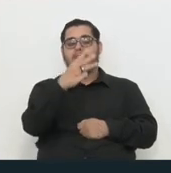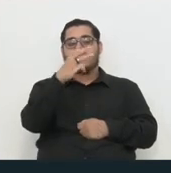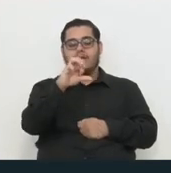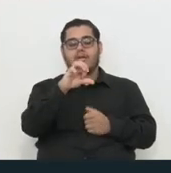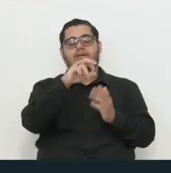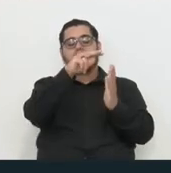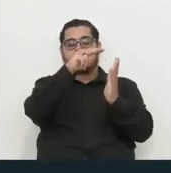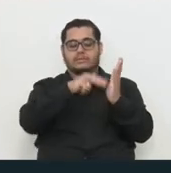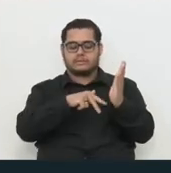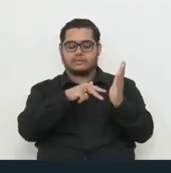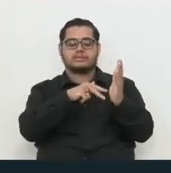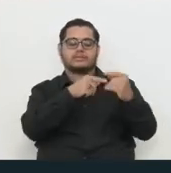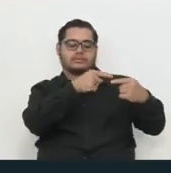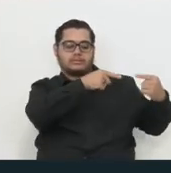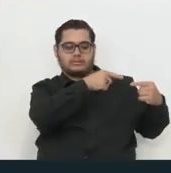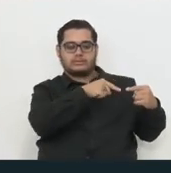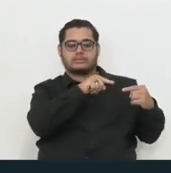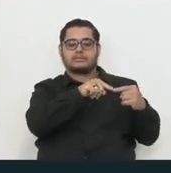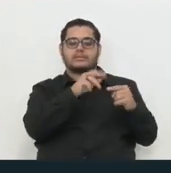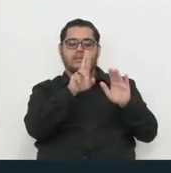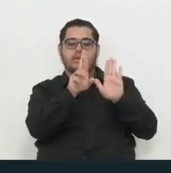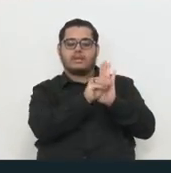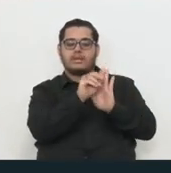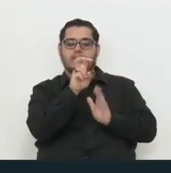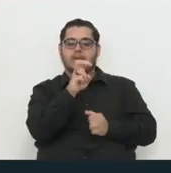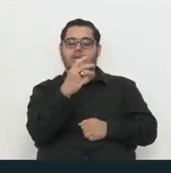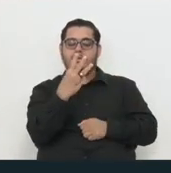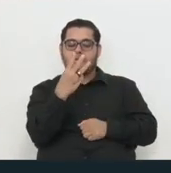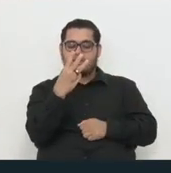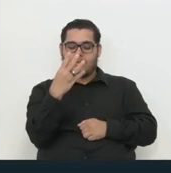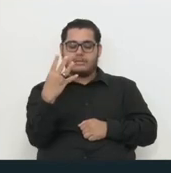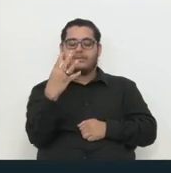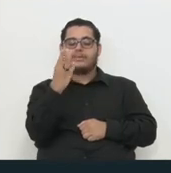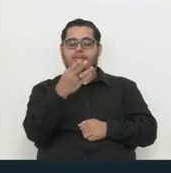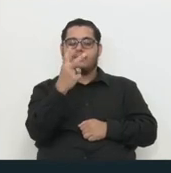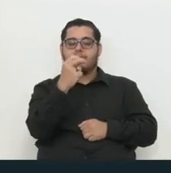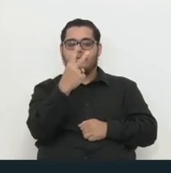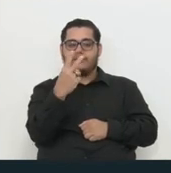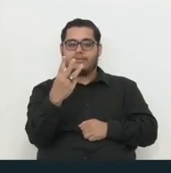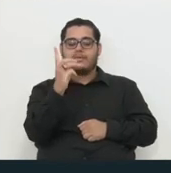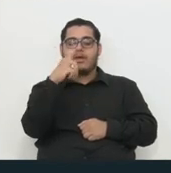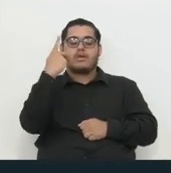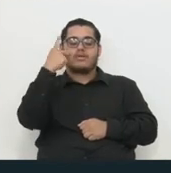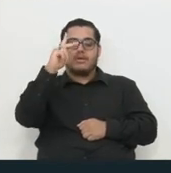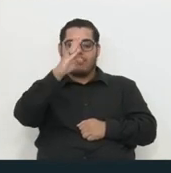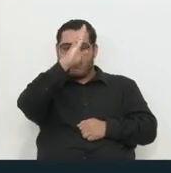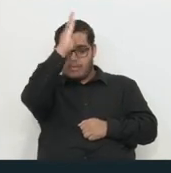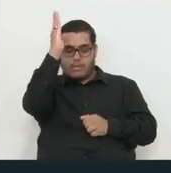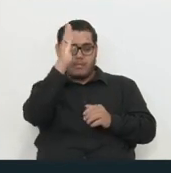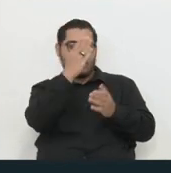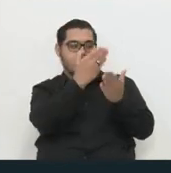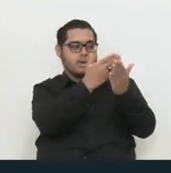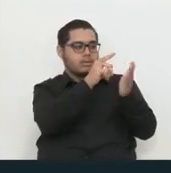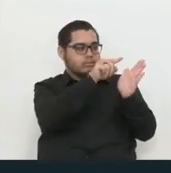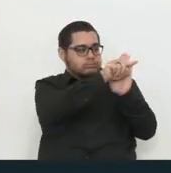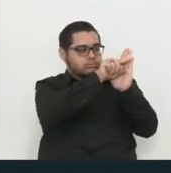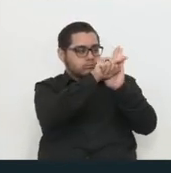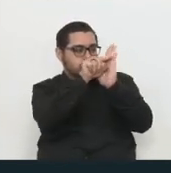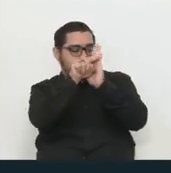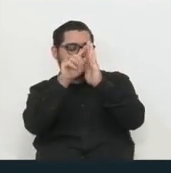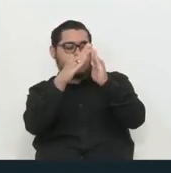discussões votação do requerimento 554 2023 formações sobre Altos de vistoria do Corpo de Bombeiros nas escolas municipais autor Vereador Souza